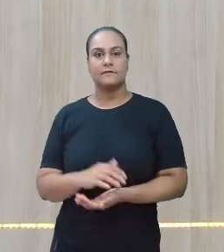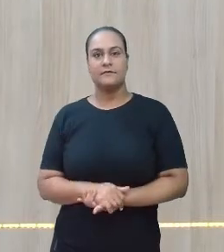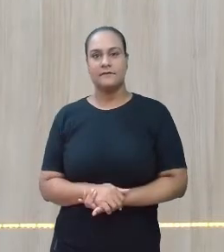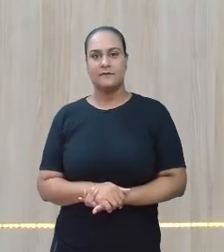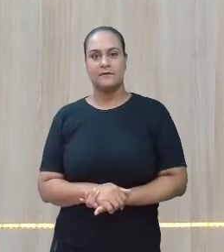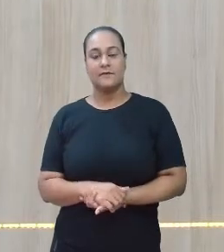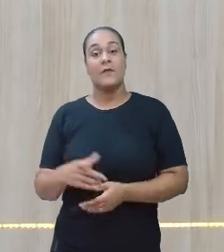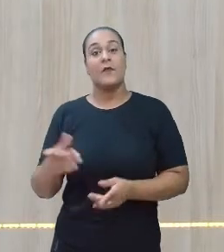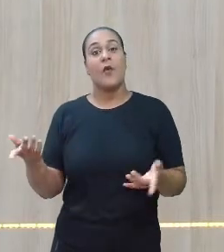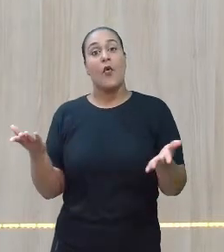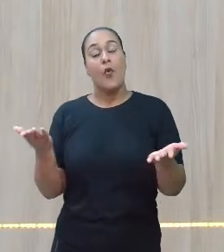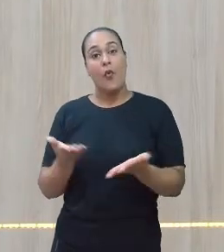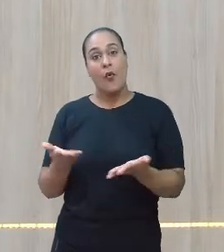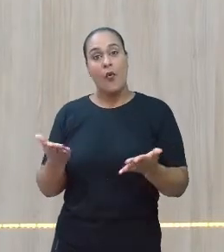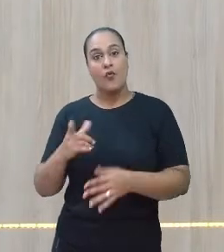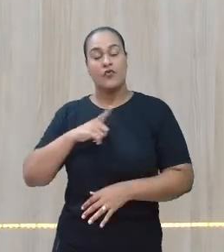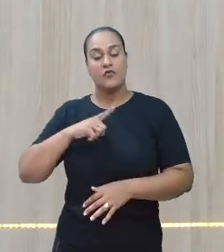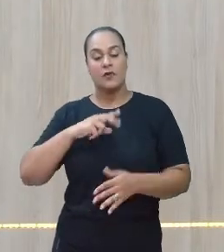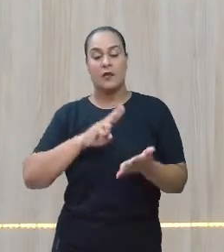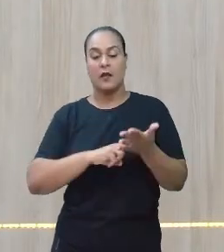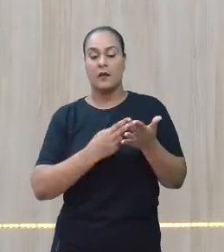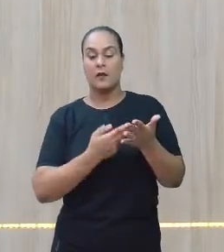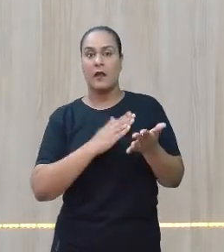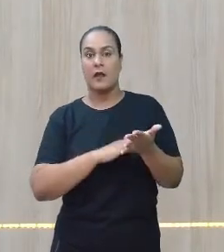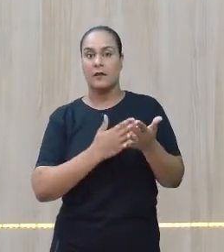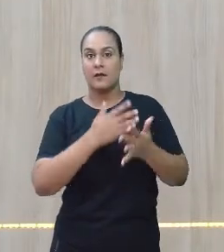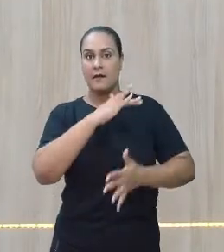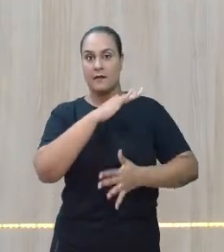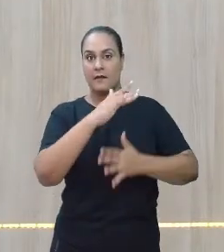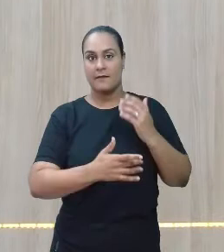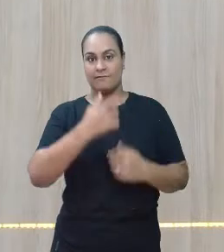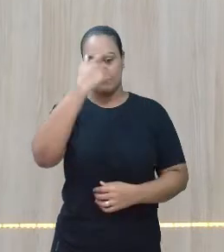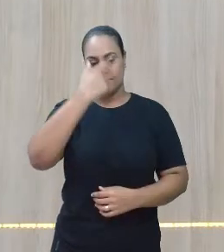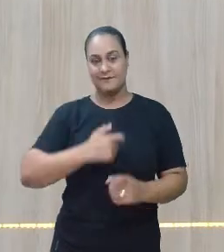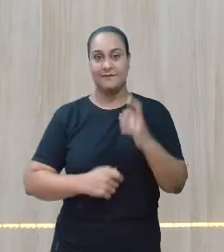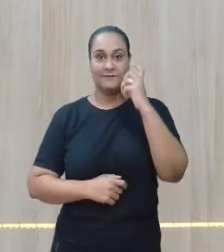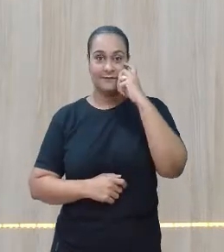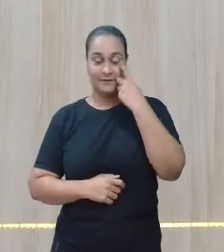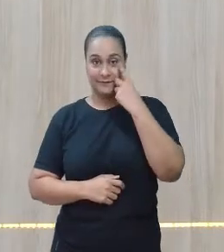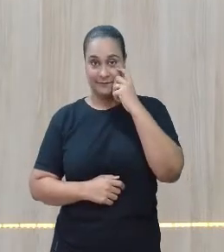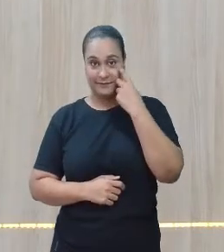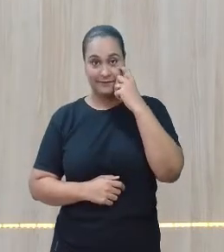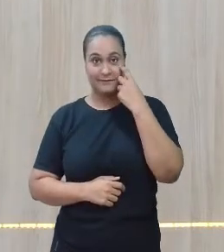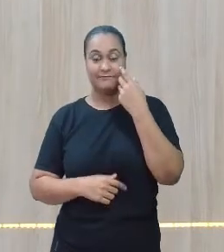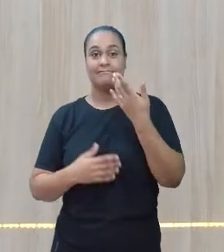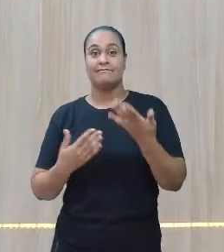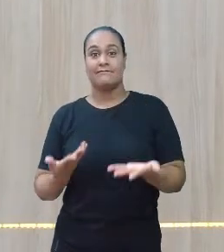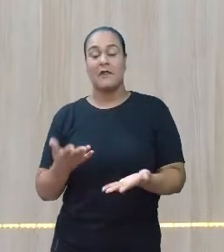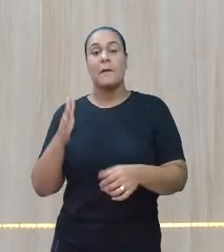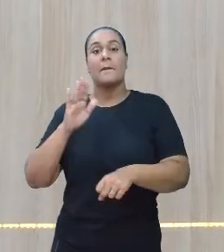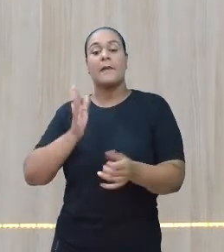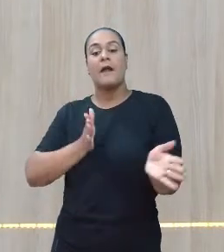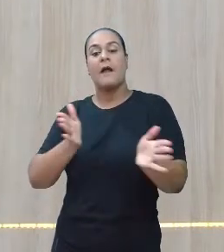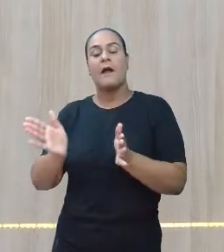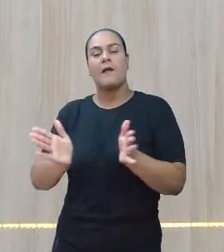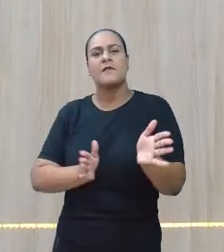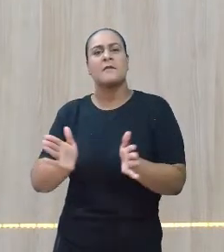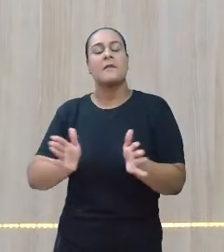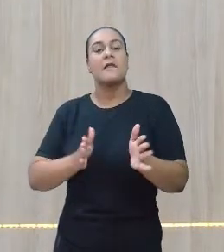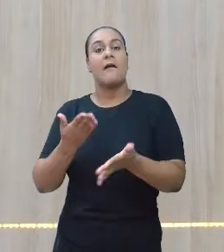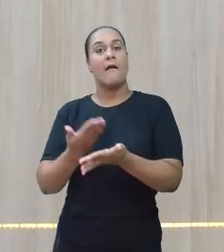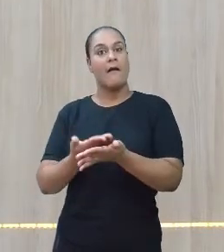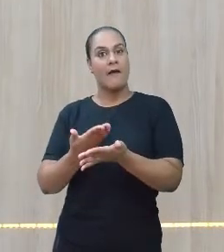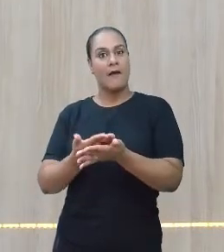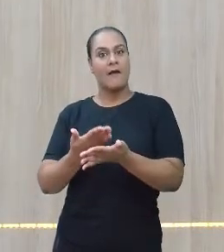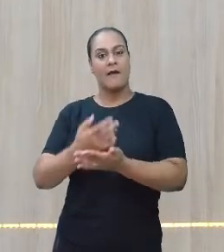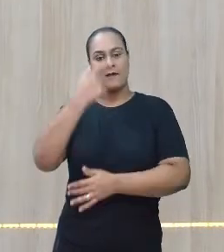contamos hoje com Elaine, a intérprete de Libras, para que a gente possa envolver o maior número de alunos nessa aula, né? Eu